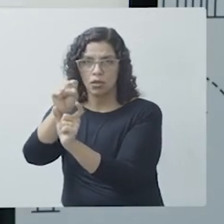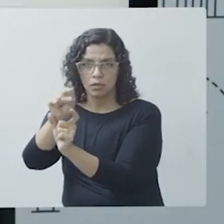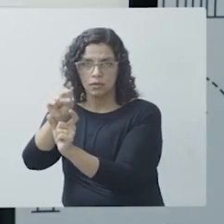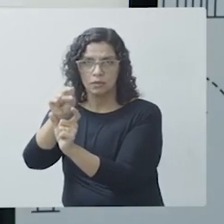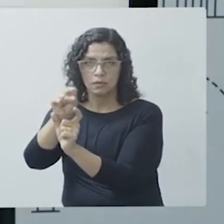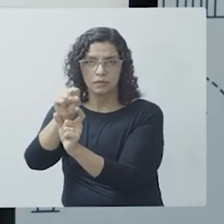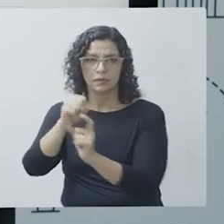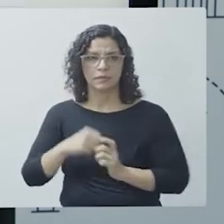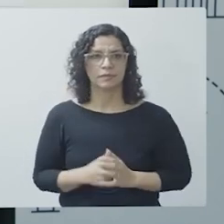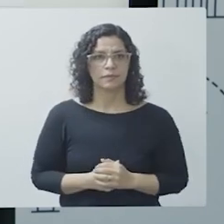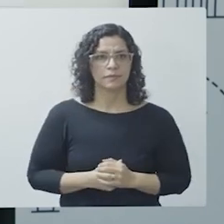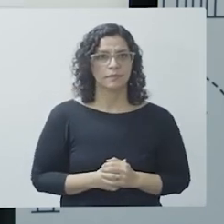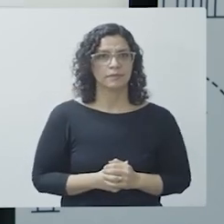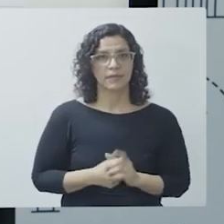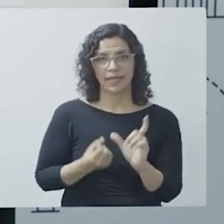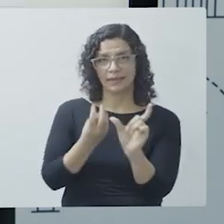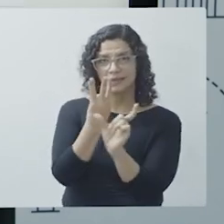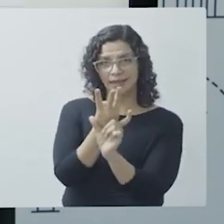Amigos.